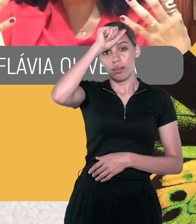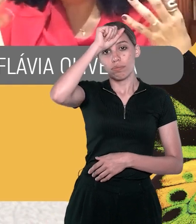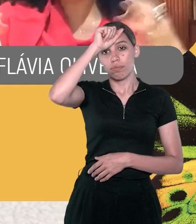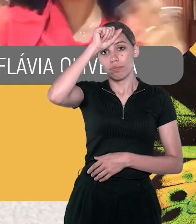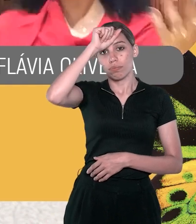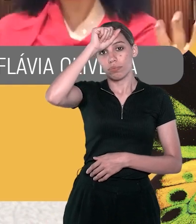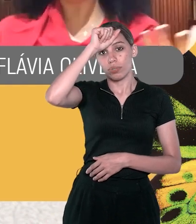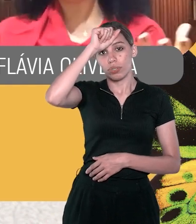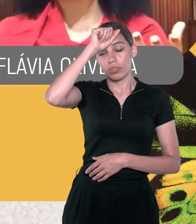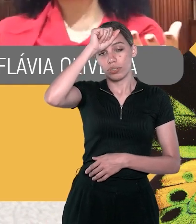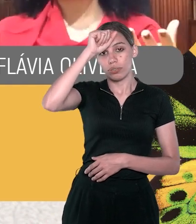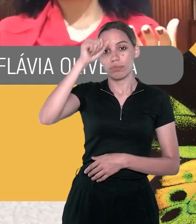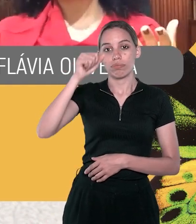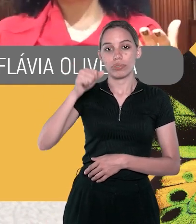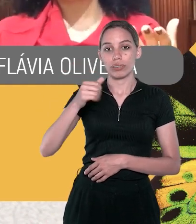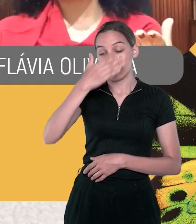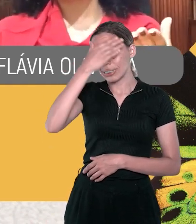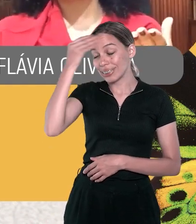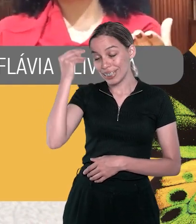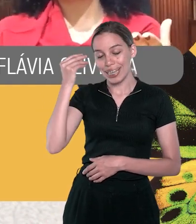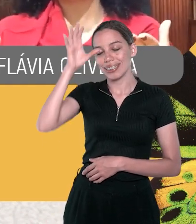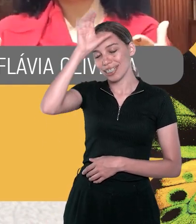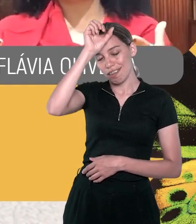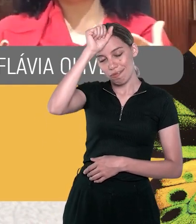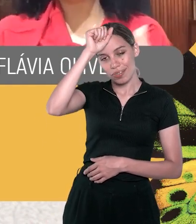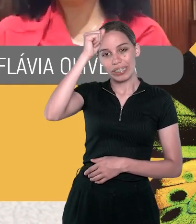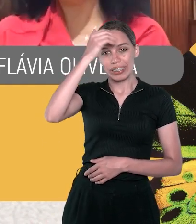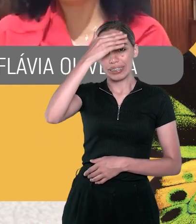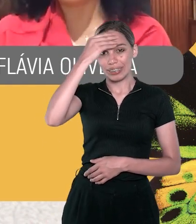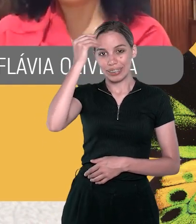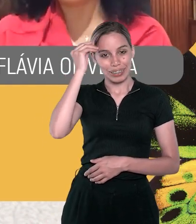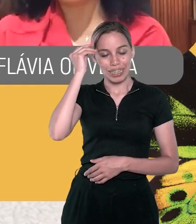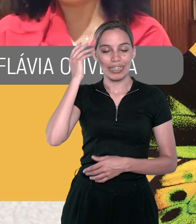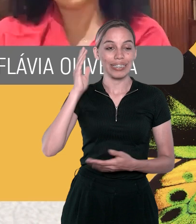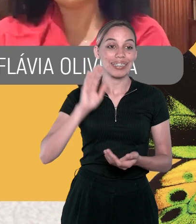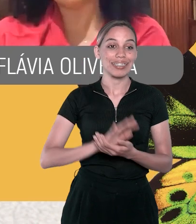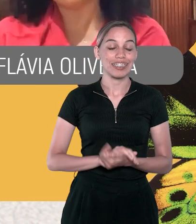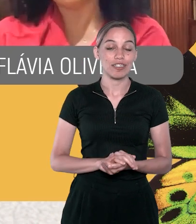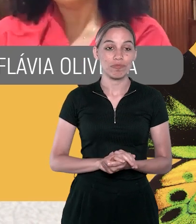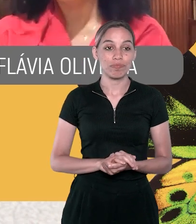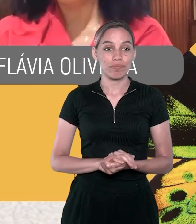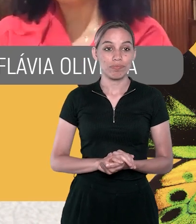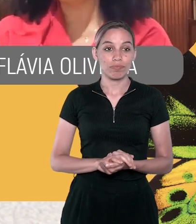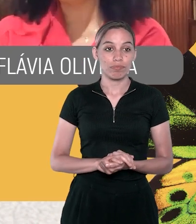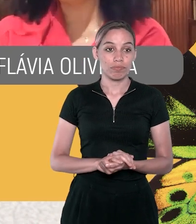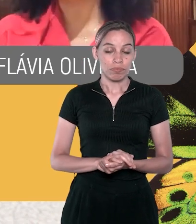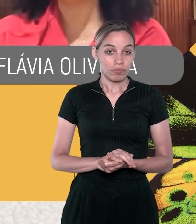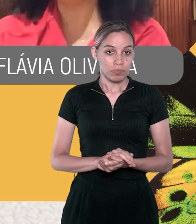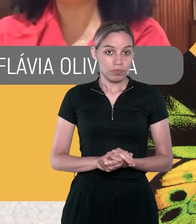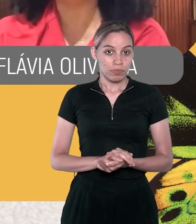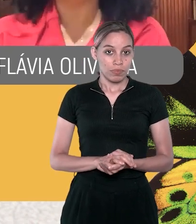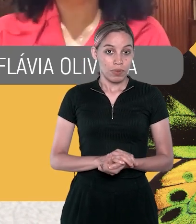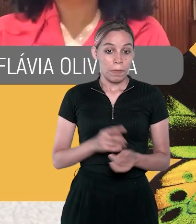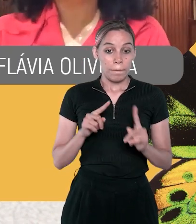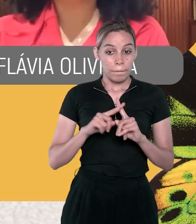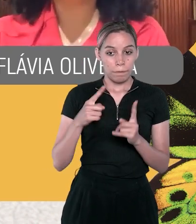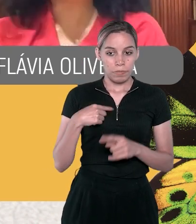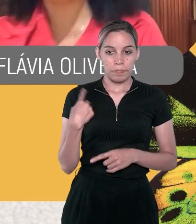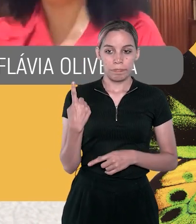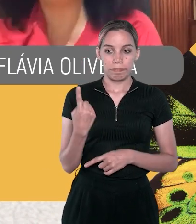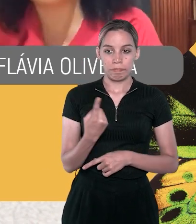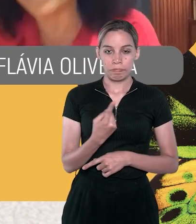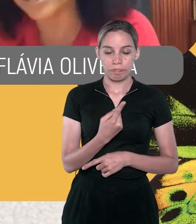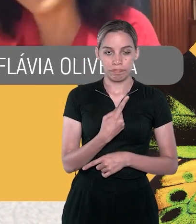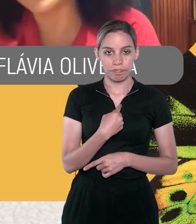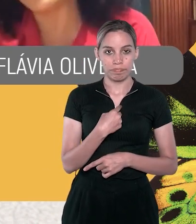tipo, porque né? E a gente está exatamente na fronteira do